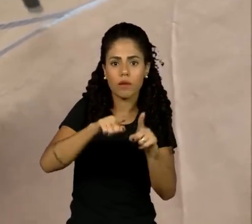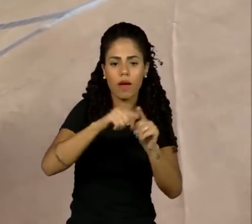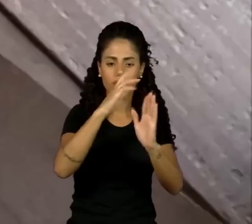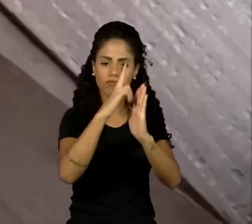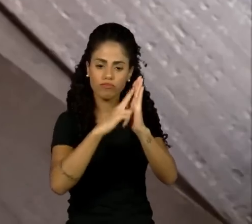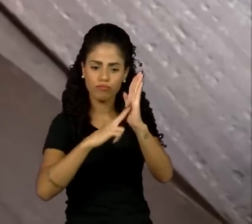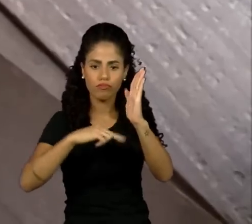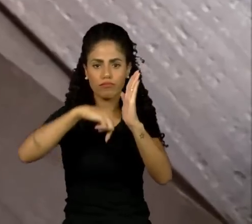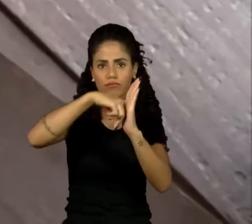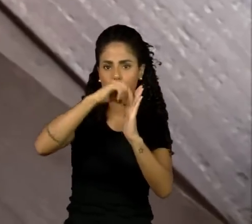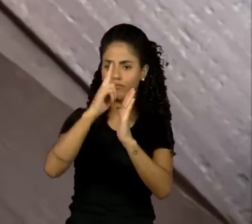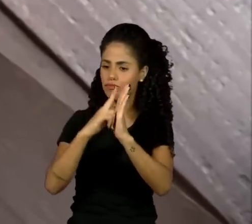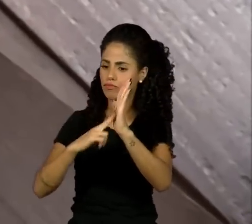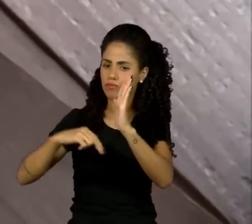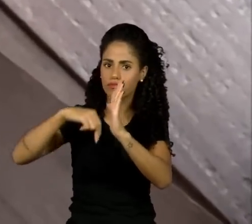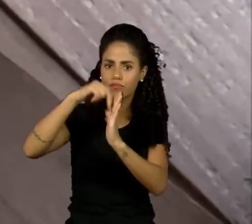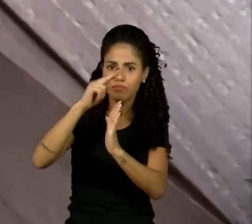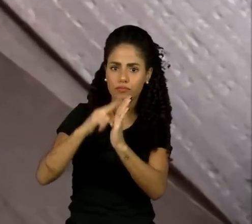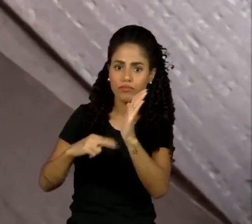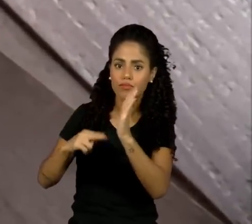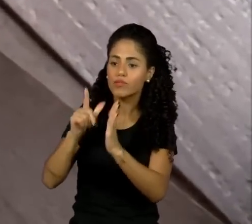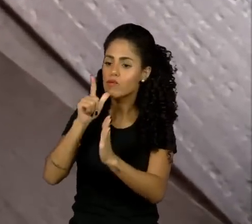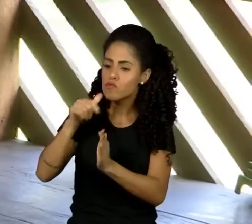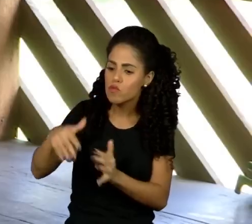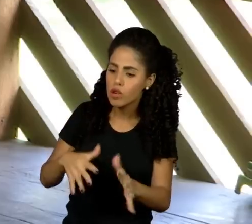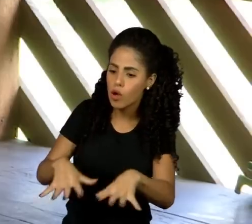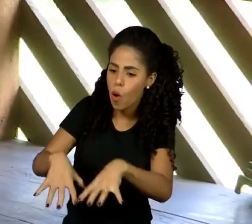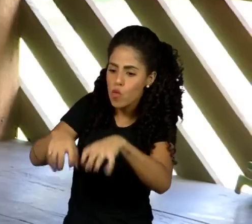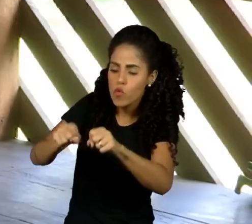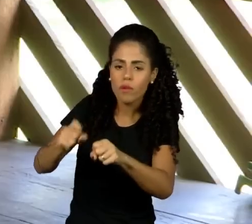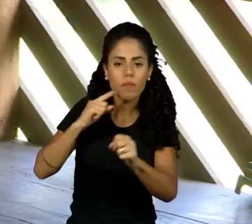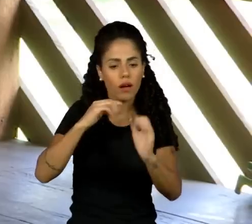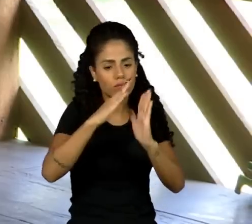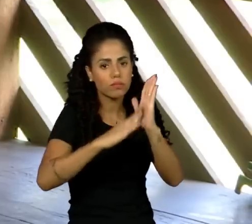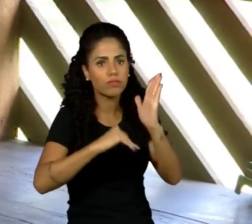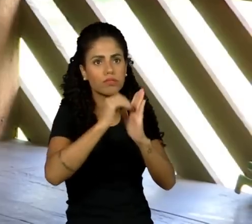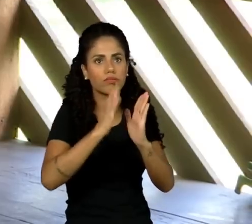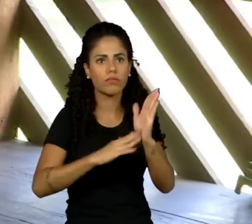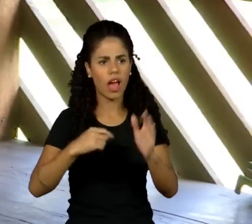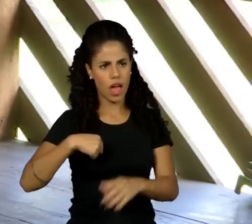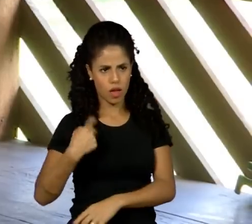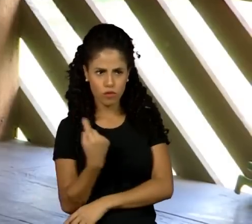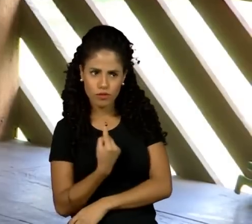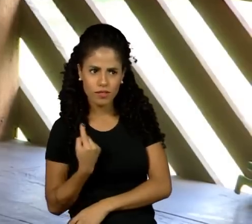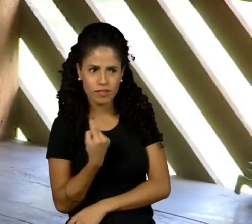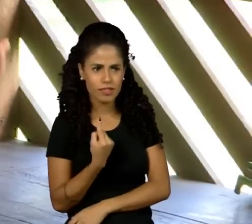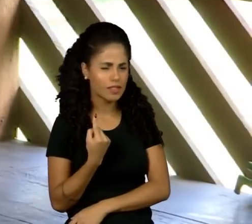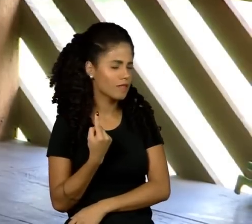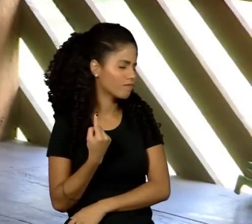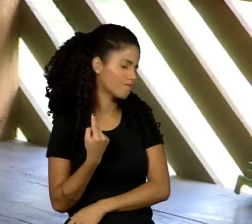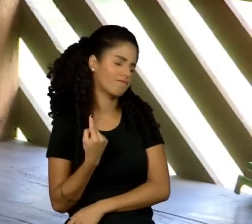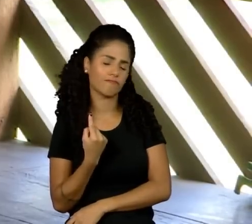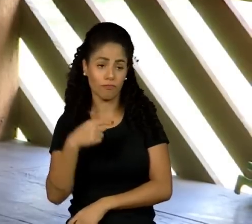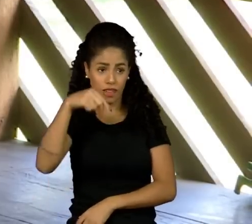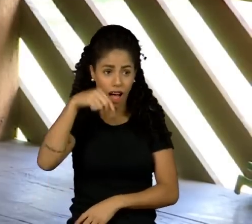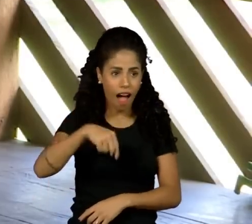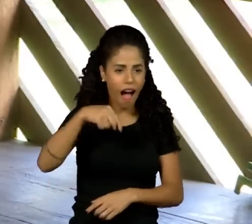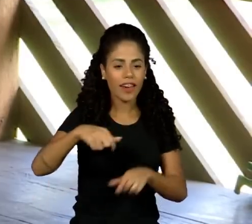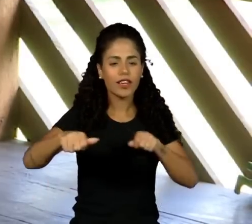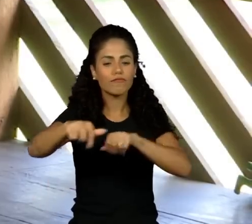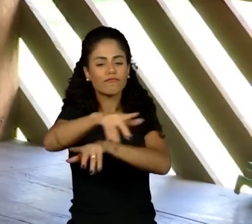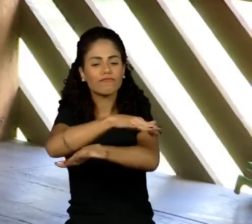a peça com barro tirado do rio. Eu nunca pinto só. Tem toda uma espiritualidade